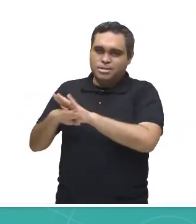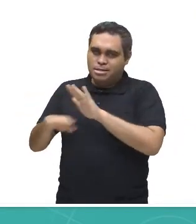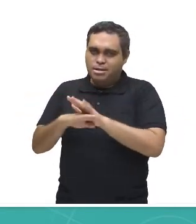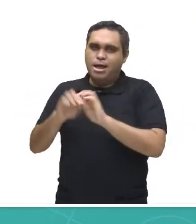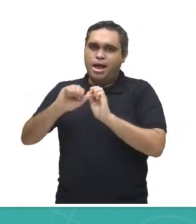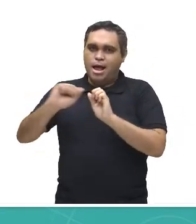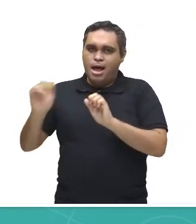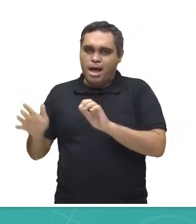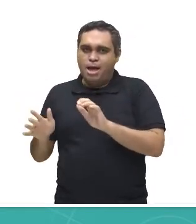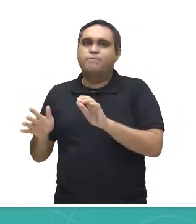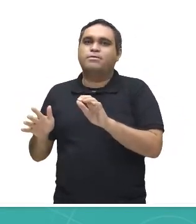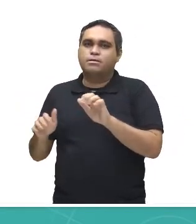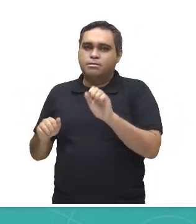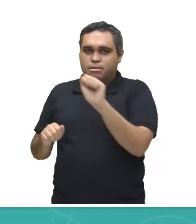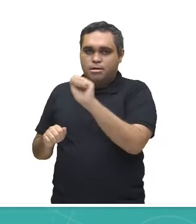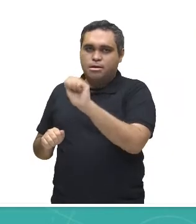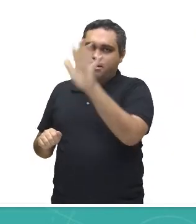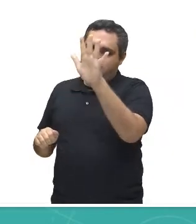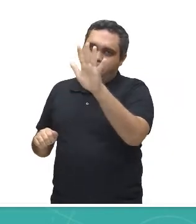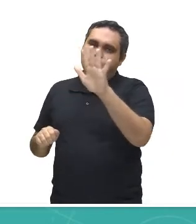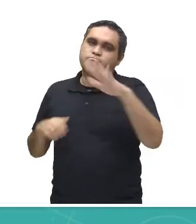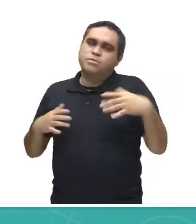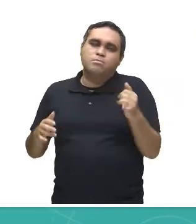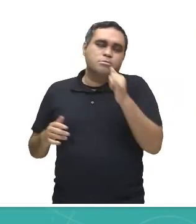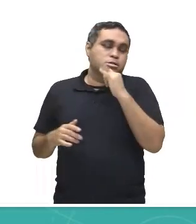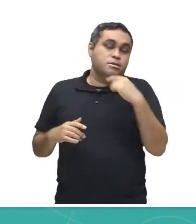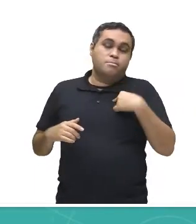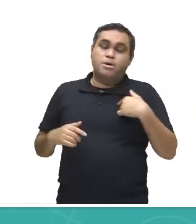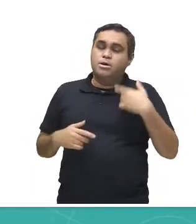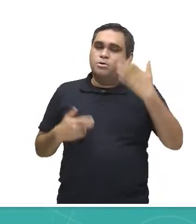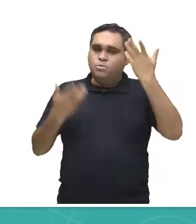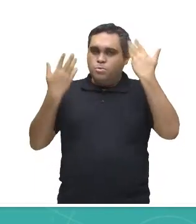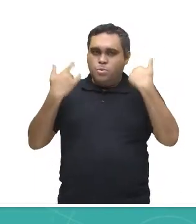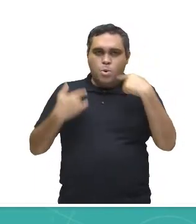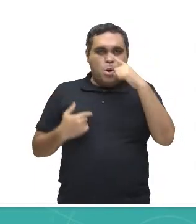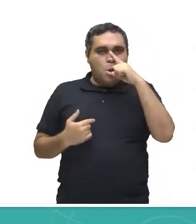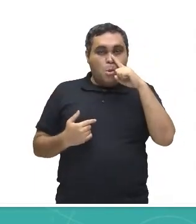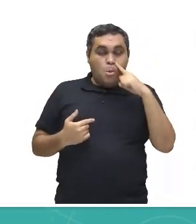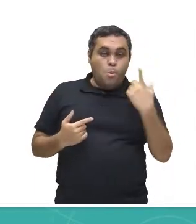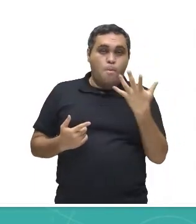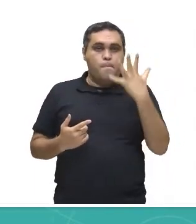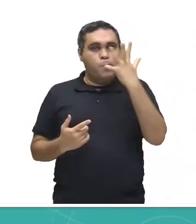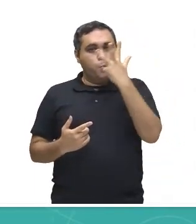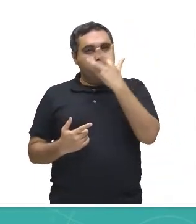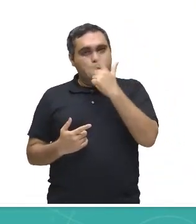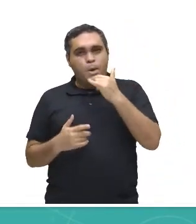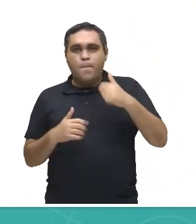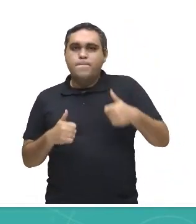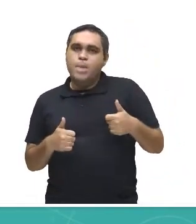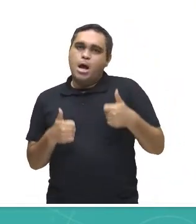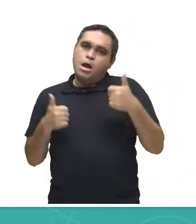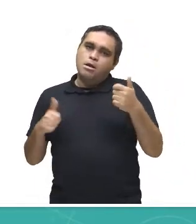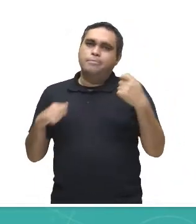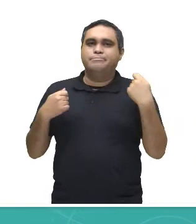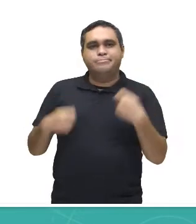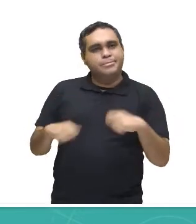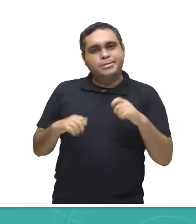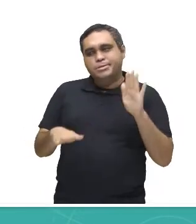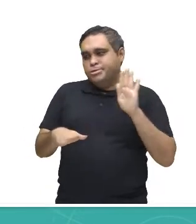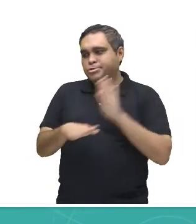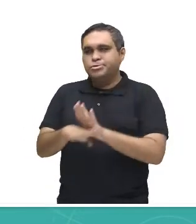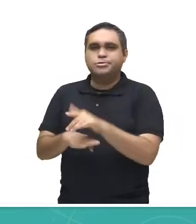a justificativa. Como nós somos mais loiros, dos olhos mais azuis, melhores, a gente precisa